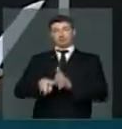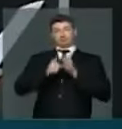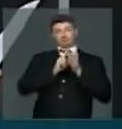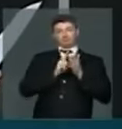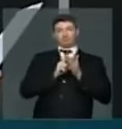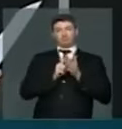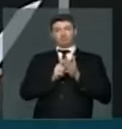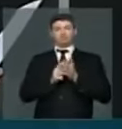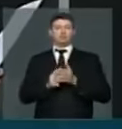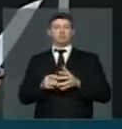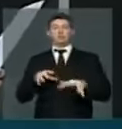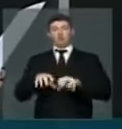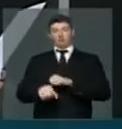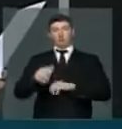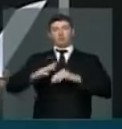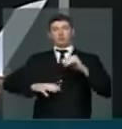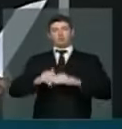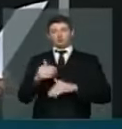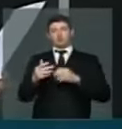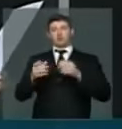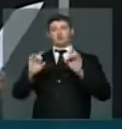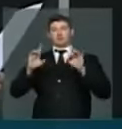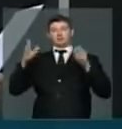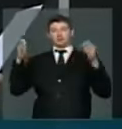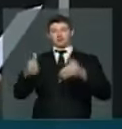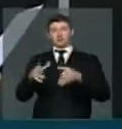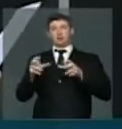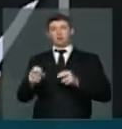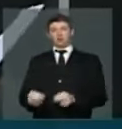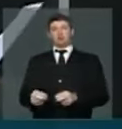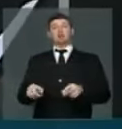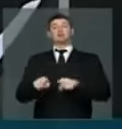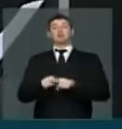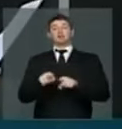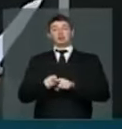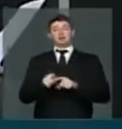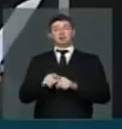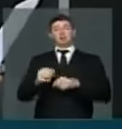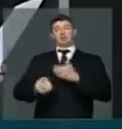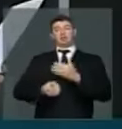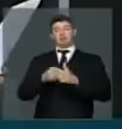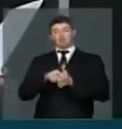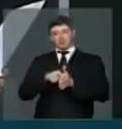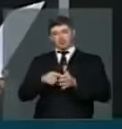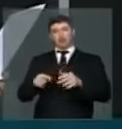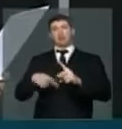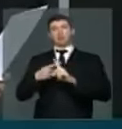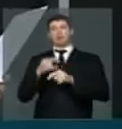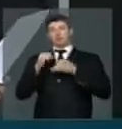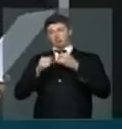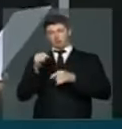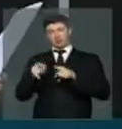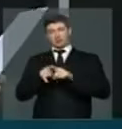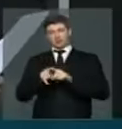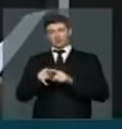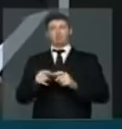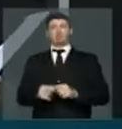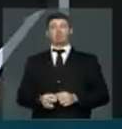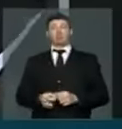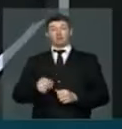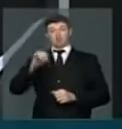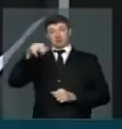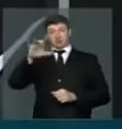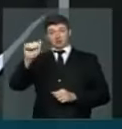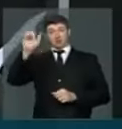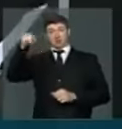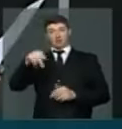precoce, formação de profissionais especializados, desenvolvimento de pesquisa e geração de informações. O INCA serviu